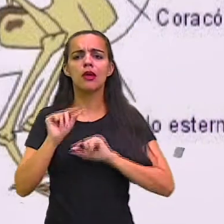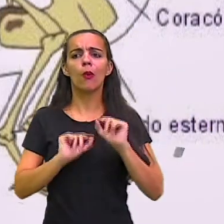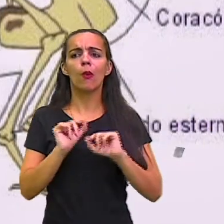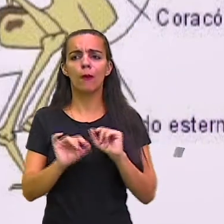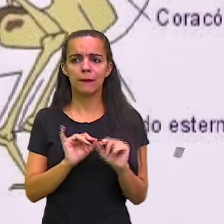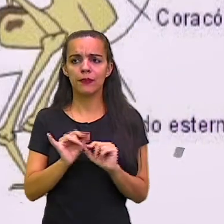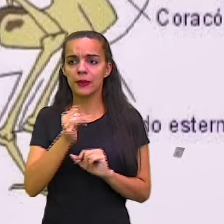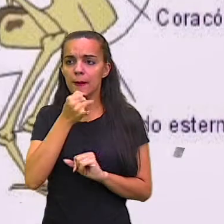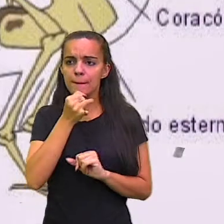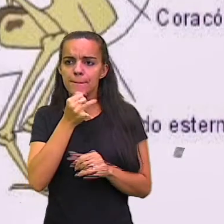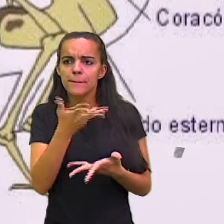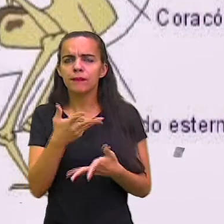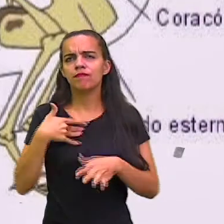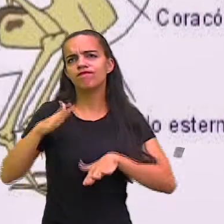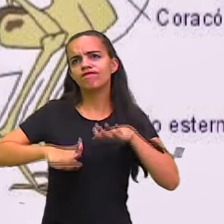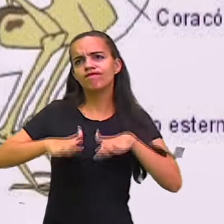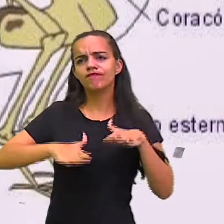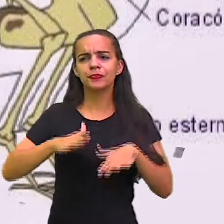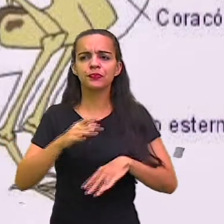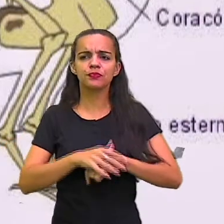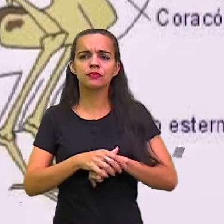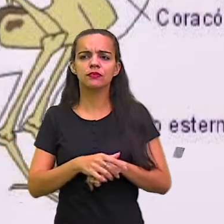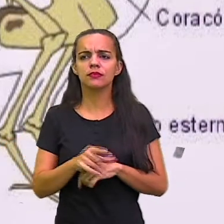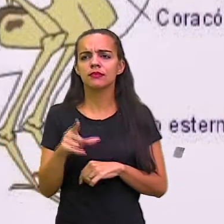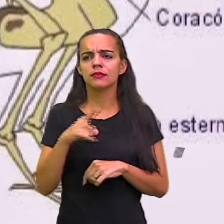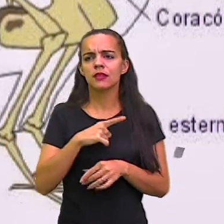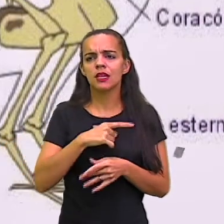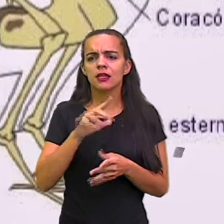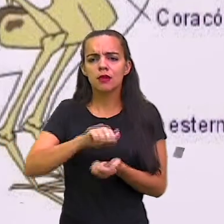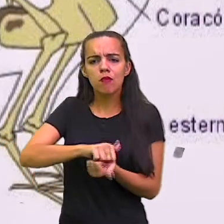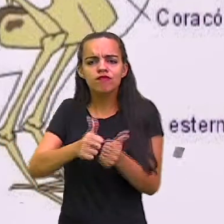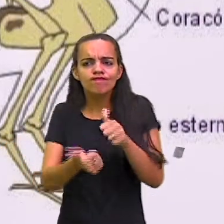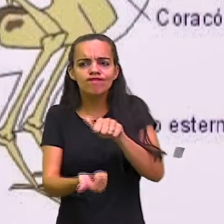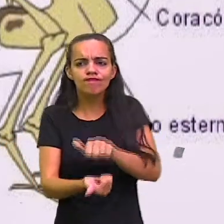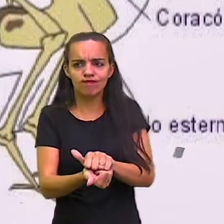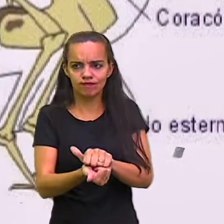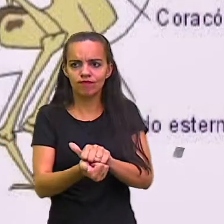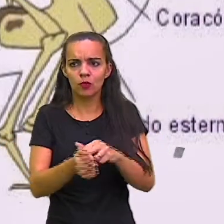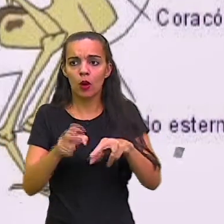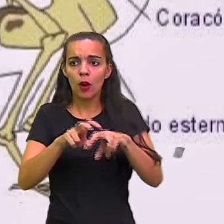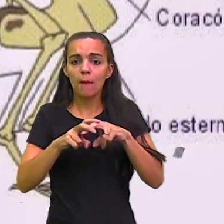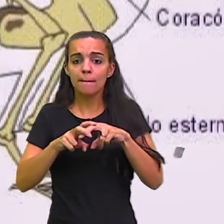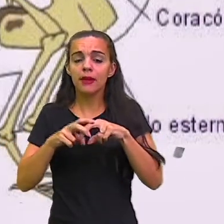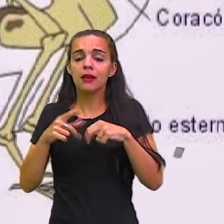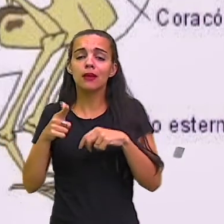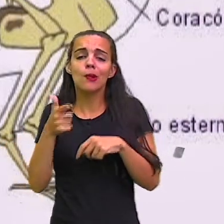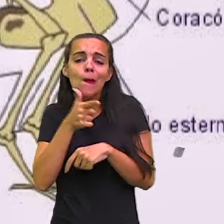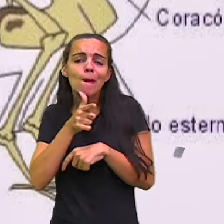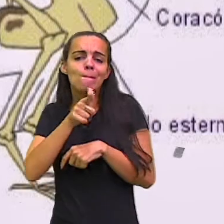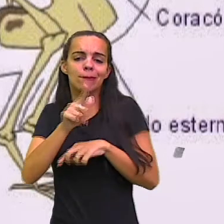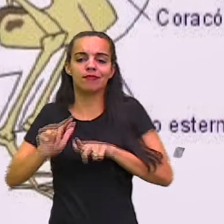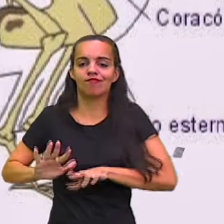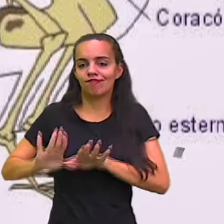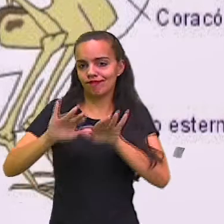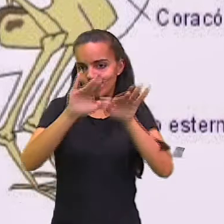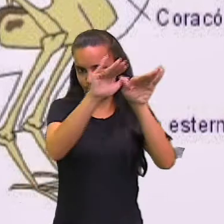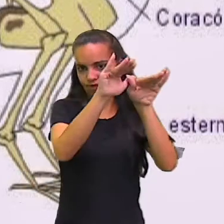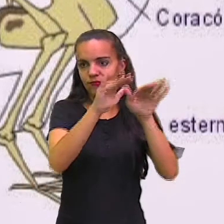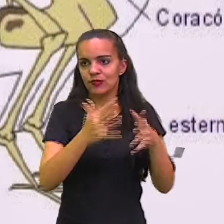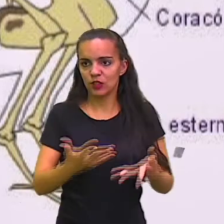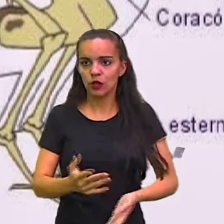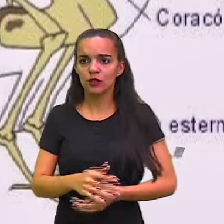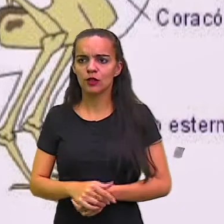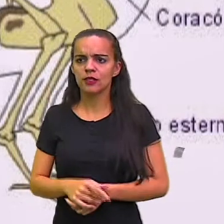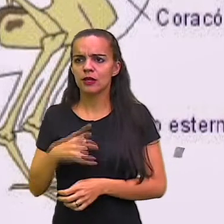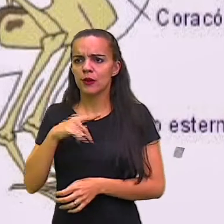os anteriores geralmente são modificadas para que elas consigam voar que são as asas